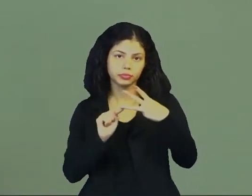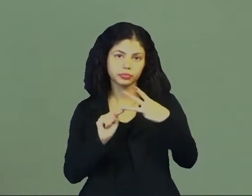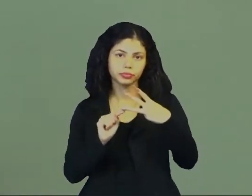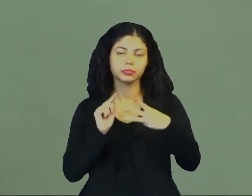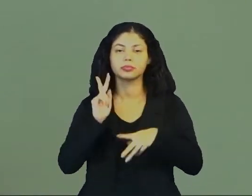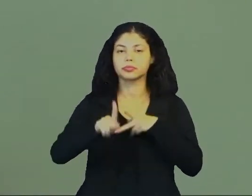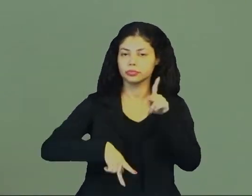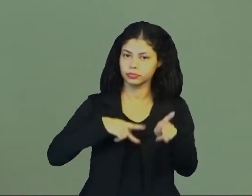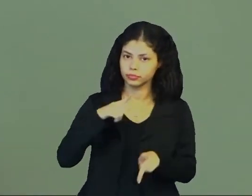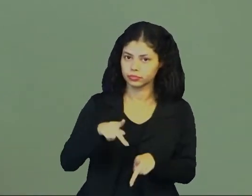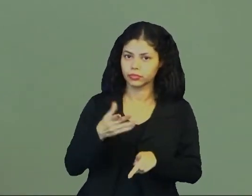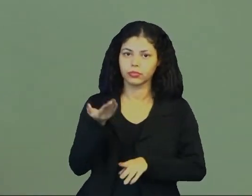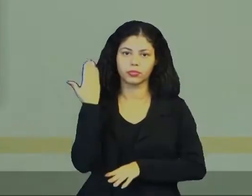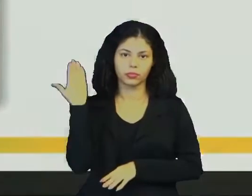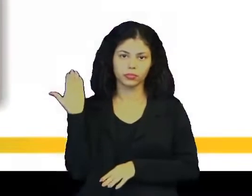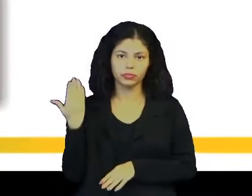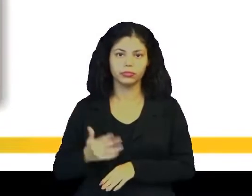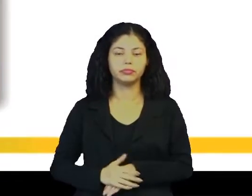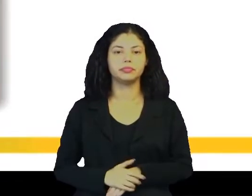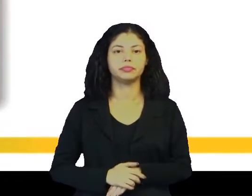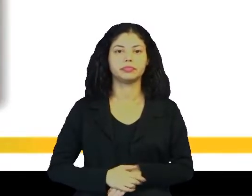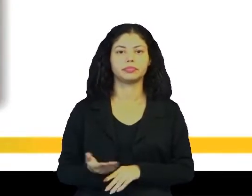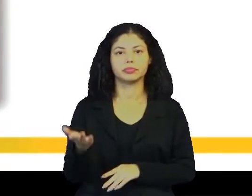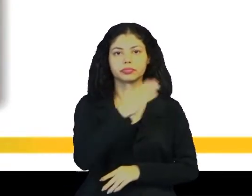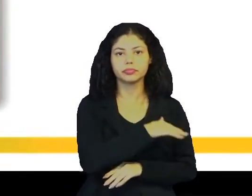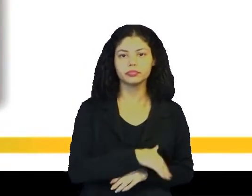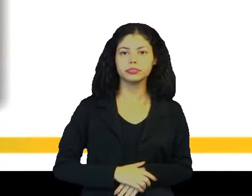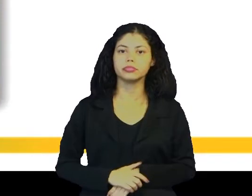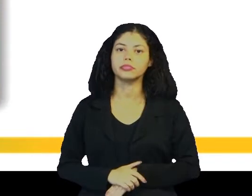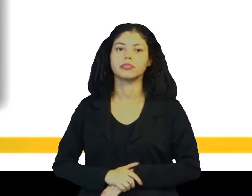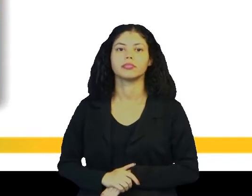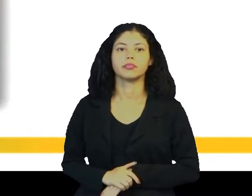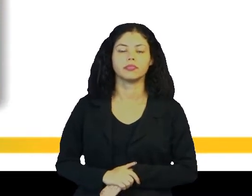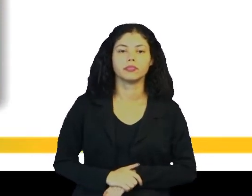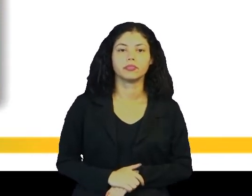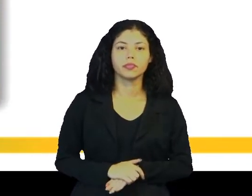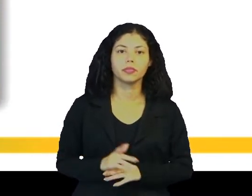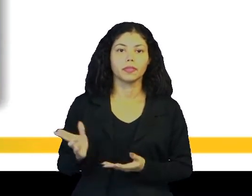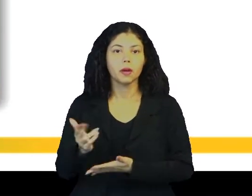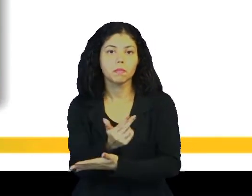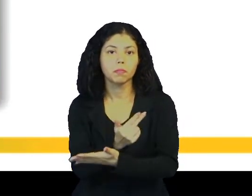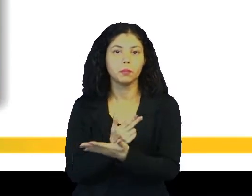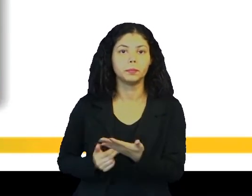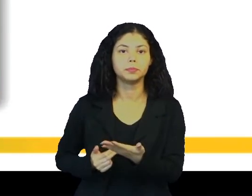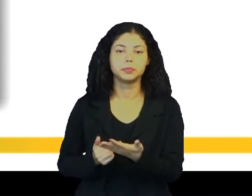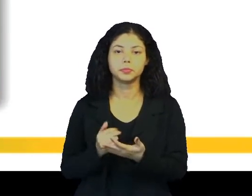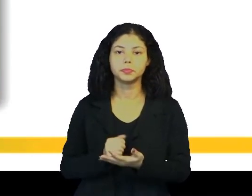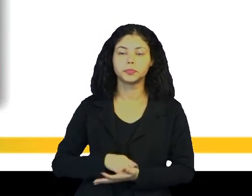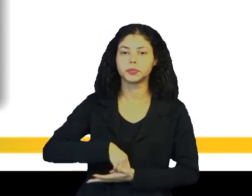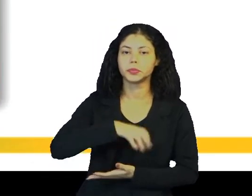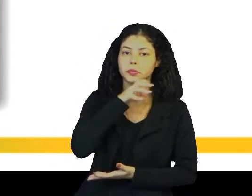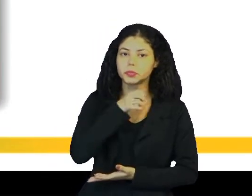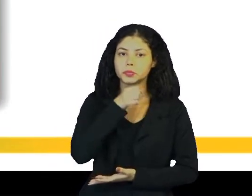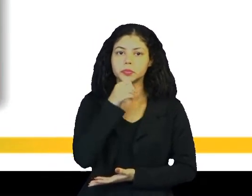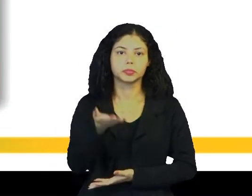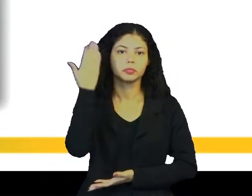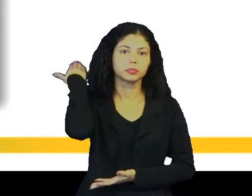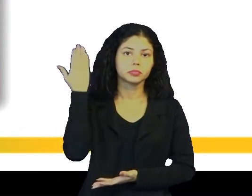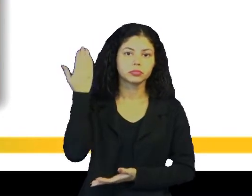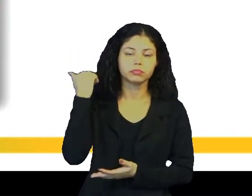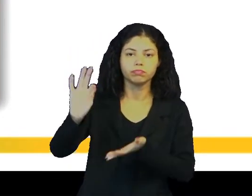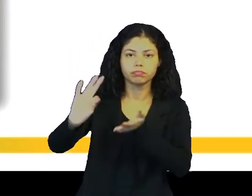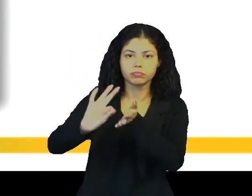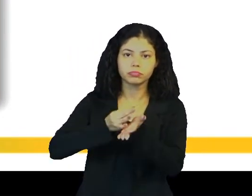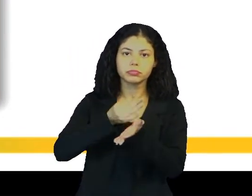antigas civilizações, tranquilo? Então, vamos lá. Olha só. A arte antiga, são evidências